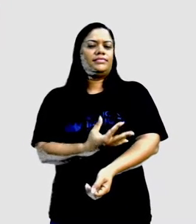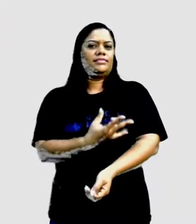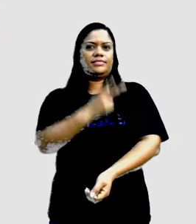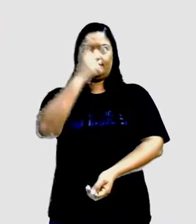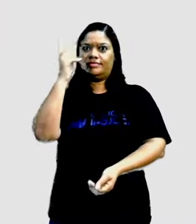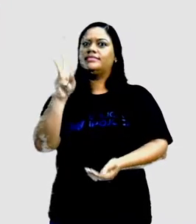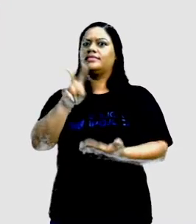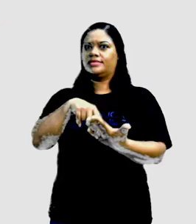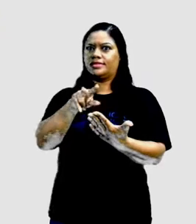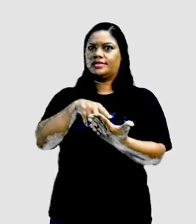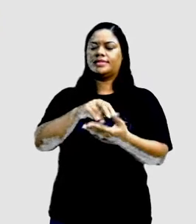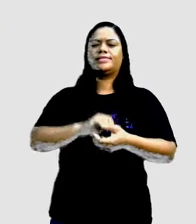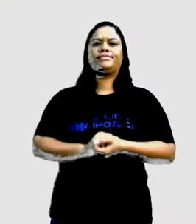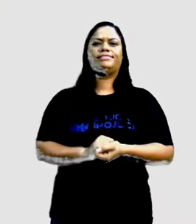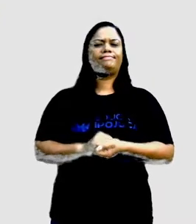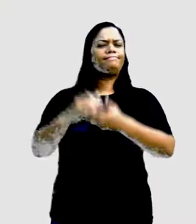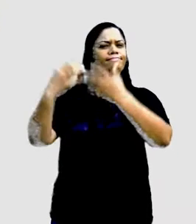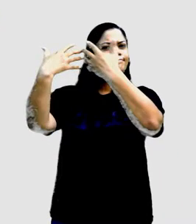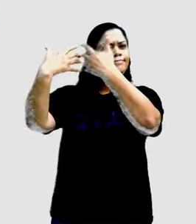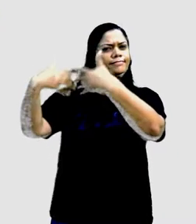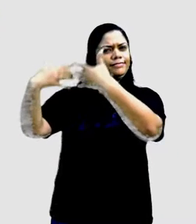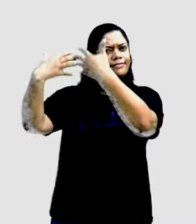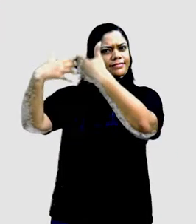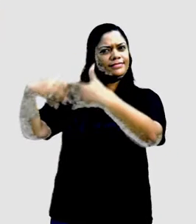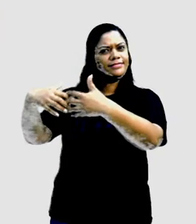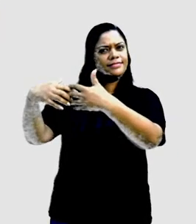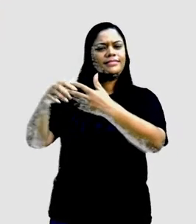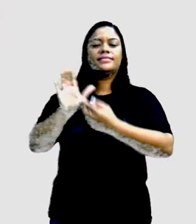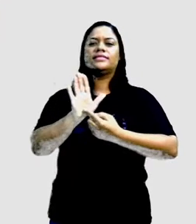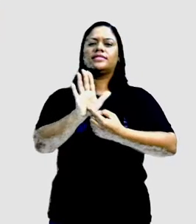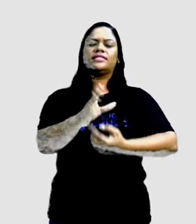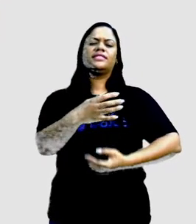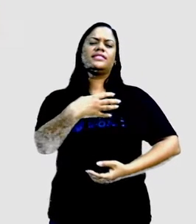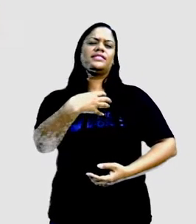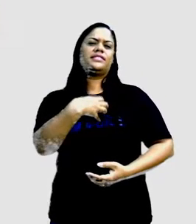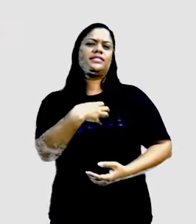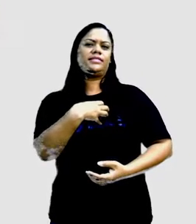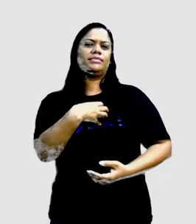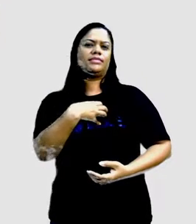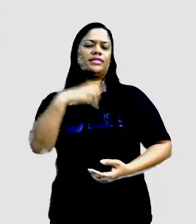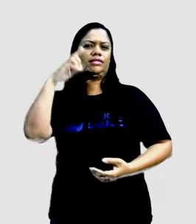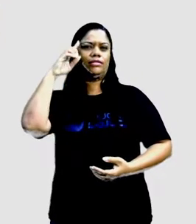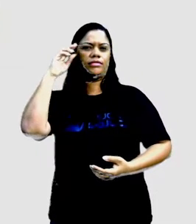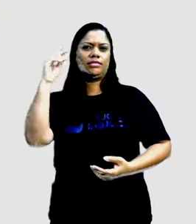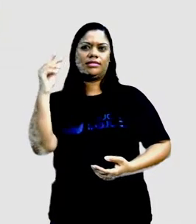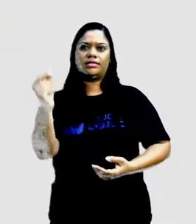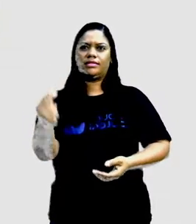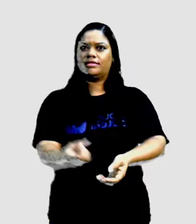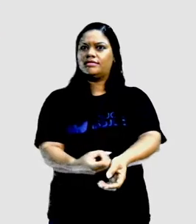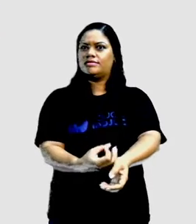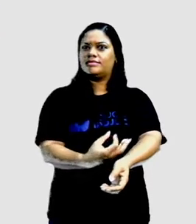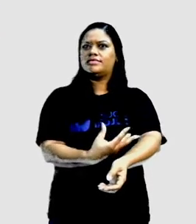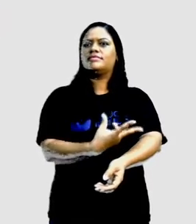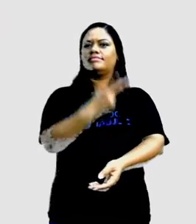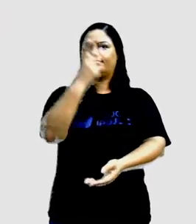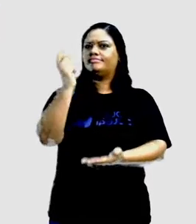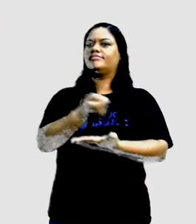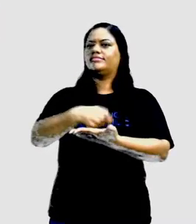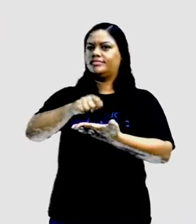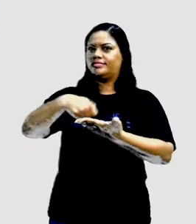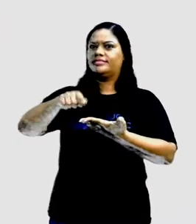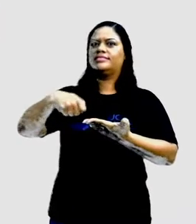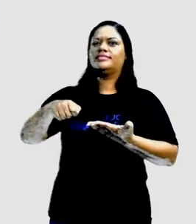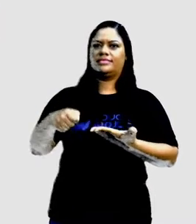leitor, propor uma reflexão, apresentar um sentimento, expor as ideias e as emoções do poeta